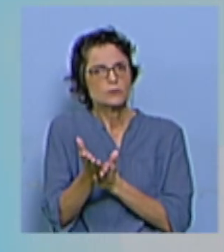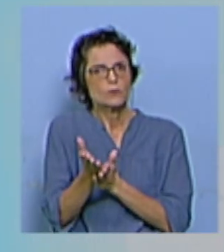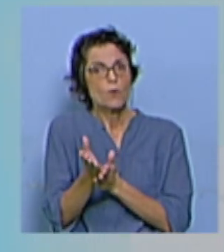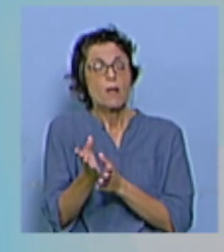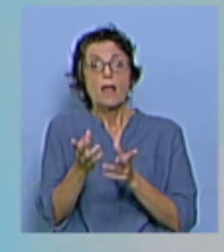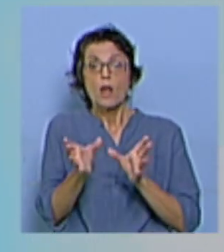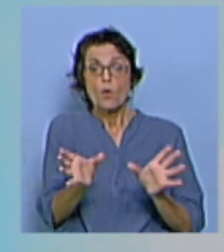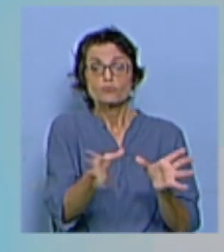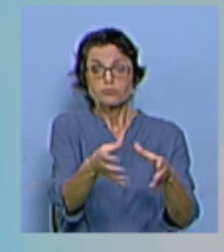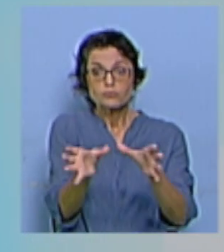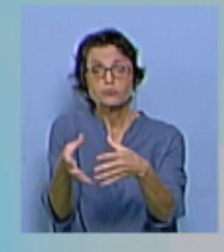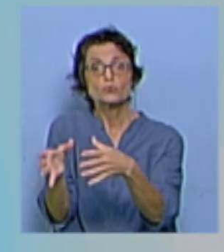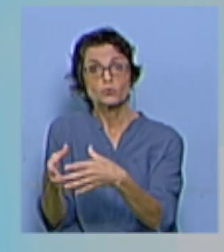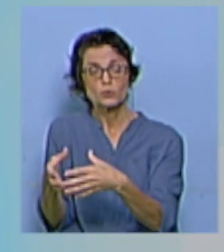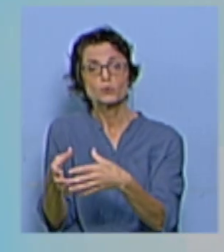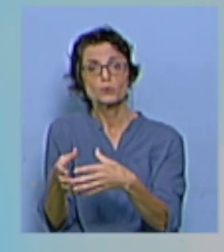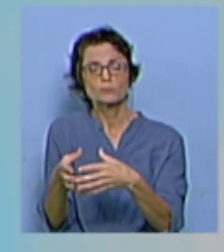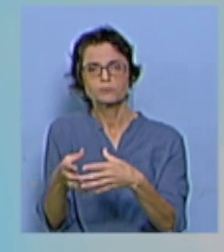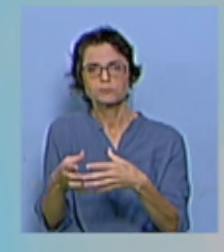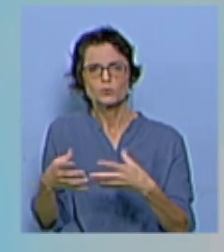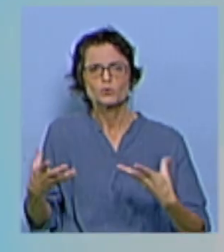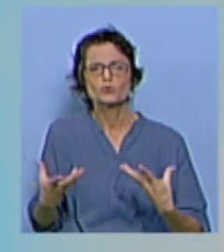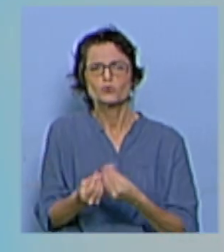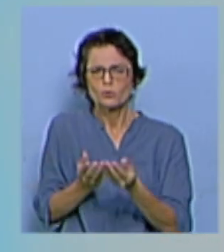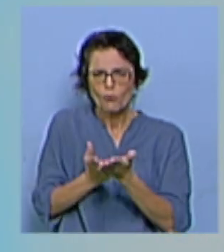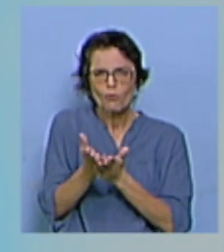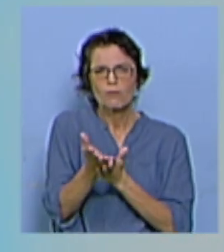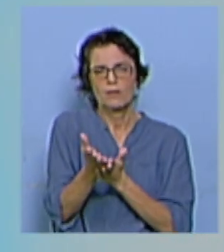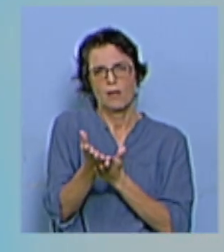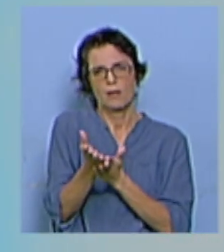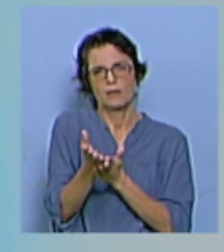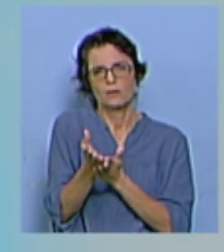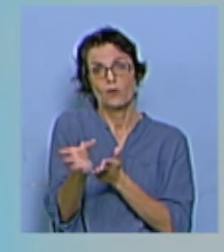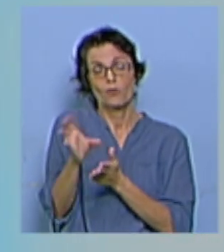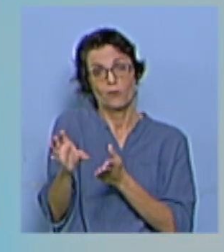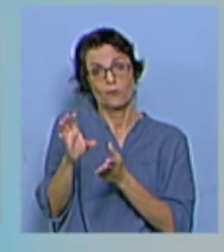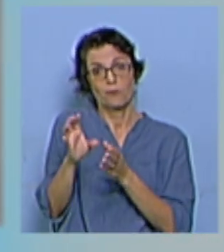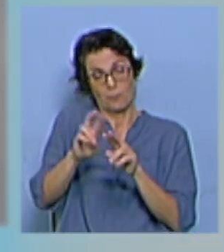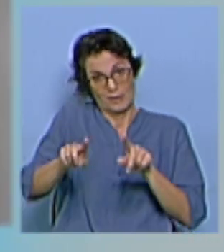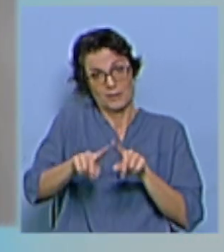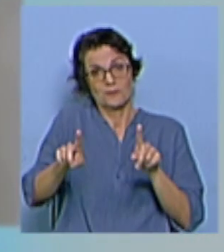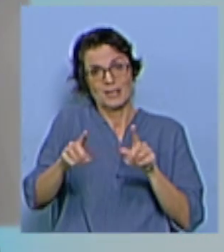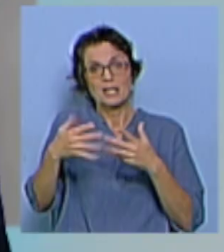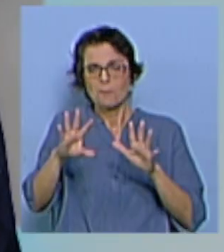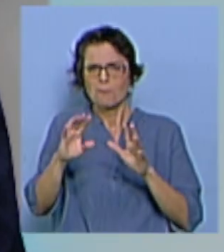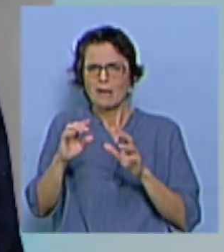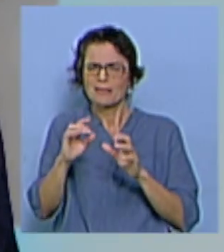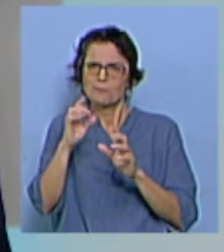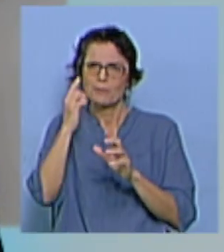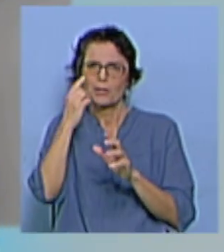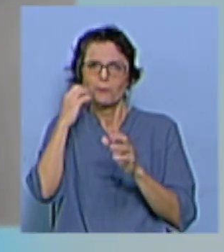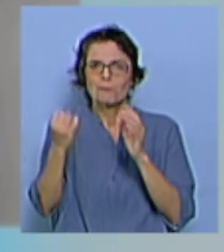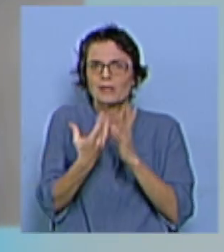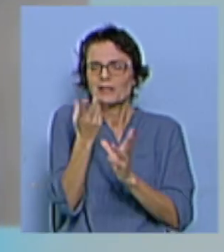acontecer em formato digital, né, neste plano virtual, com muita criatividade e até com uma taxa de